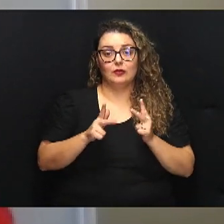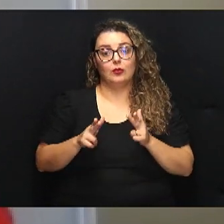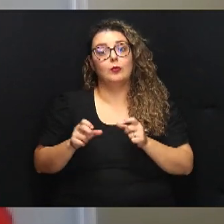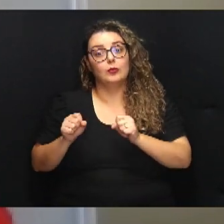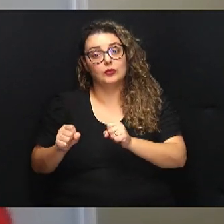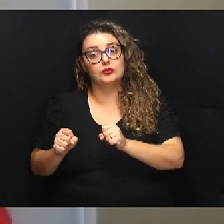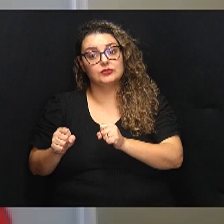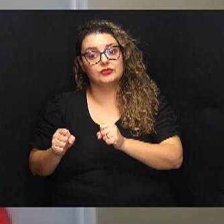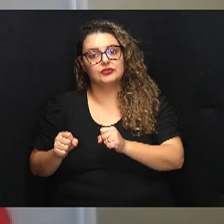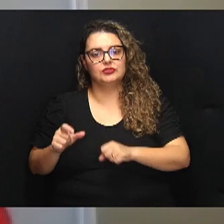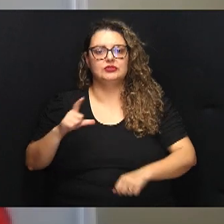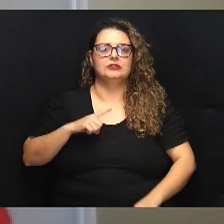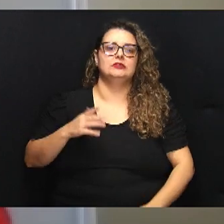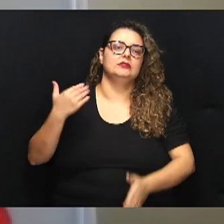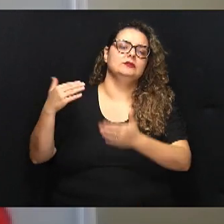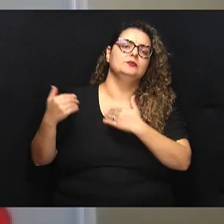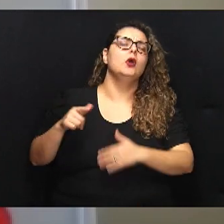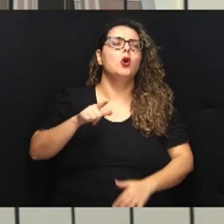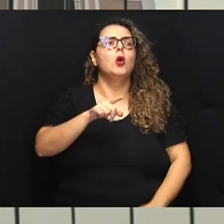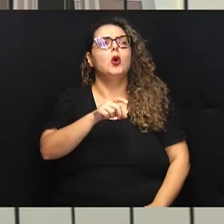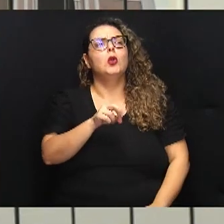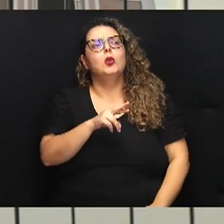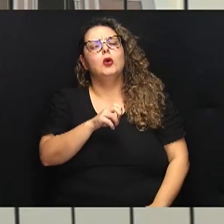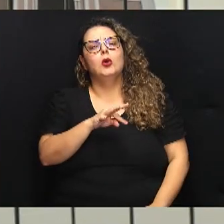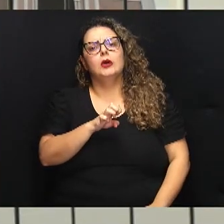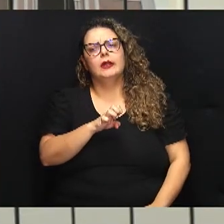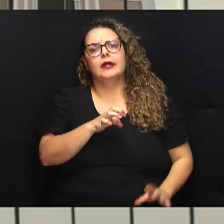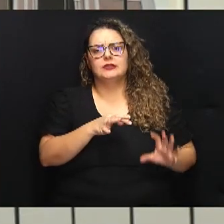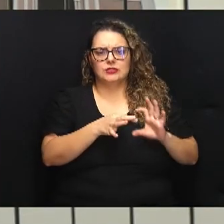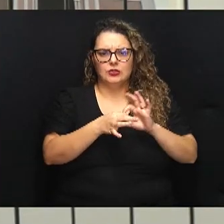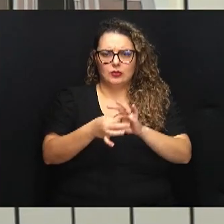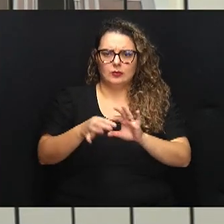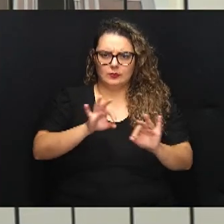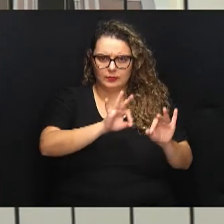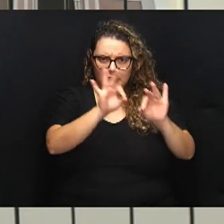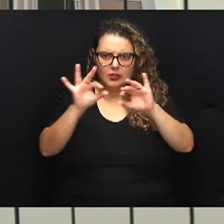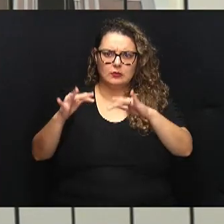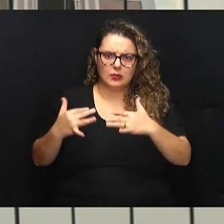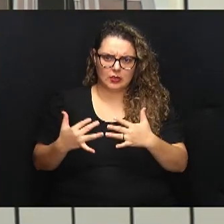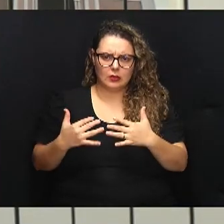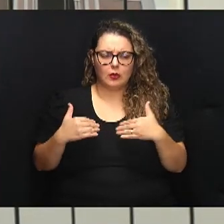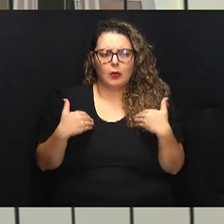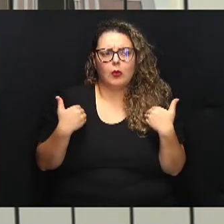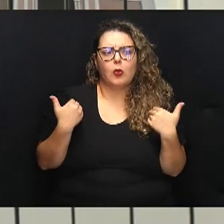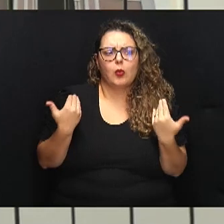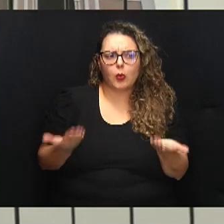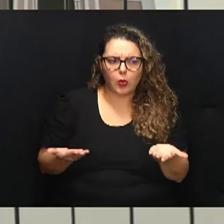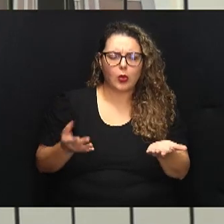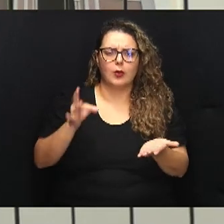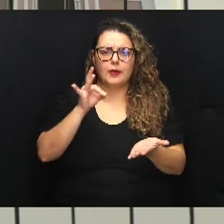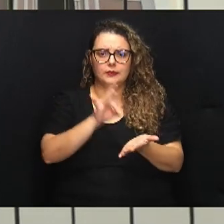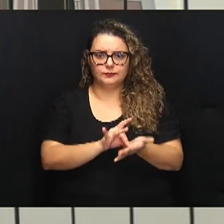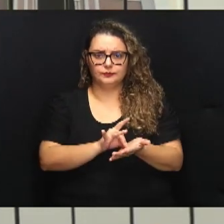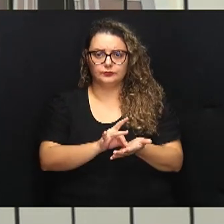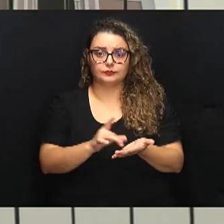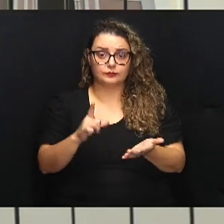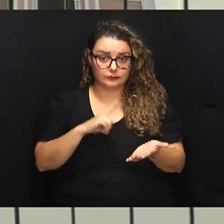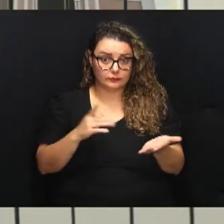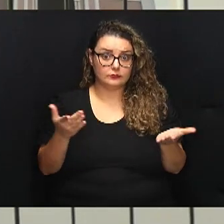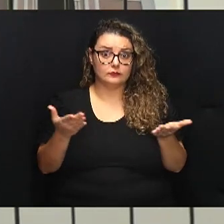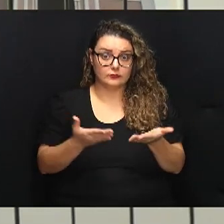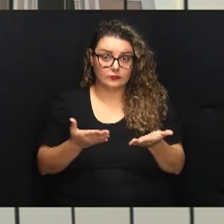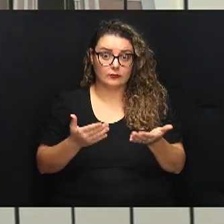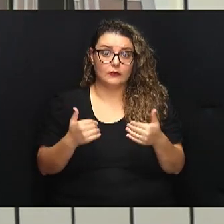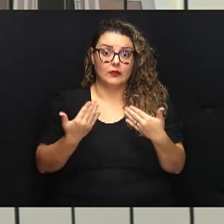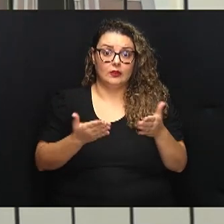ser. Ô Lorete, contextualiza para quem está nos acompanhando qual que é a realidade que nós temos hoje, quais são